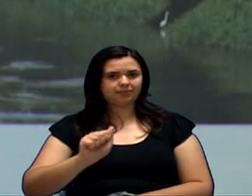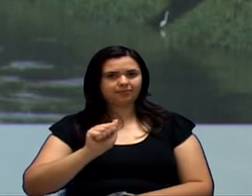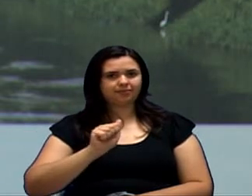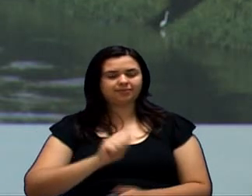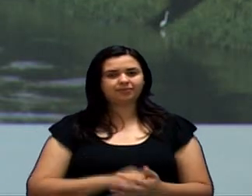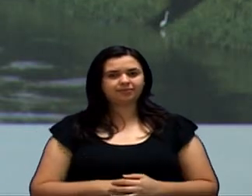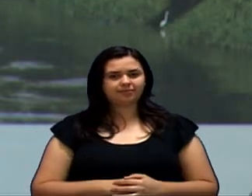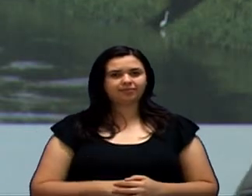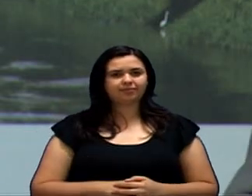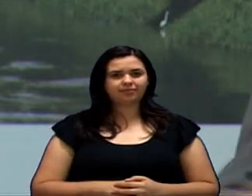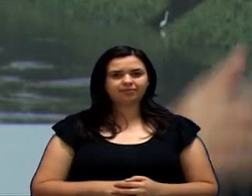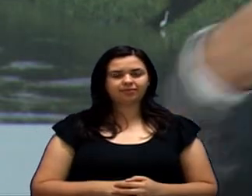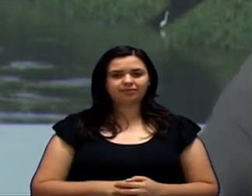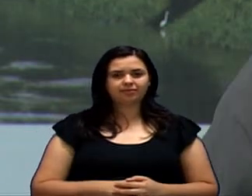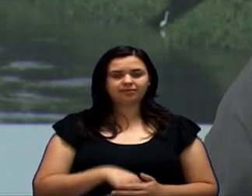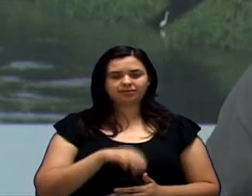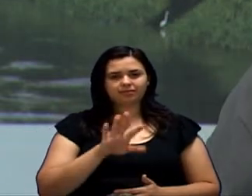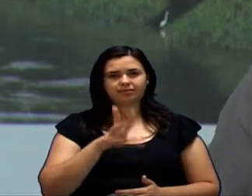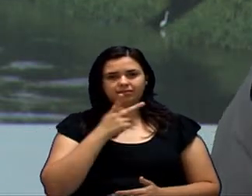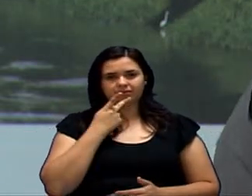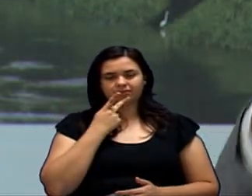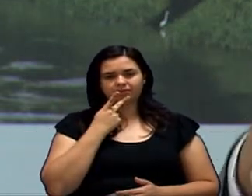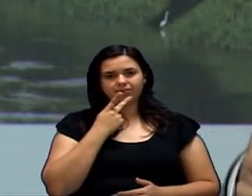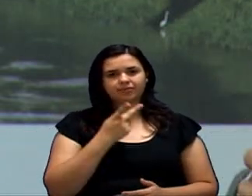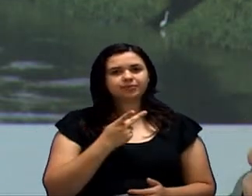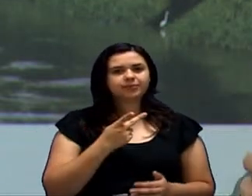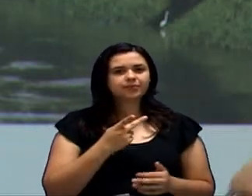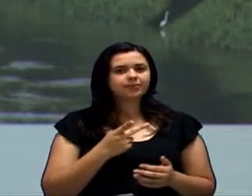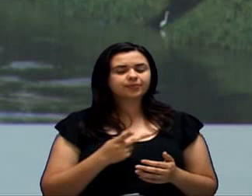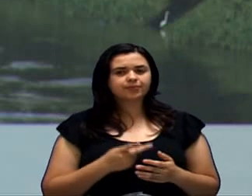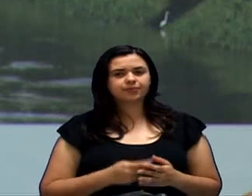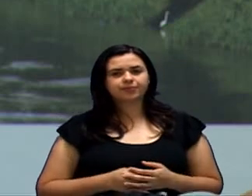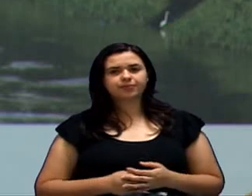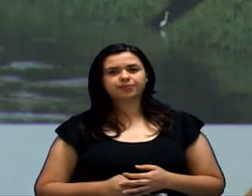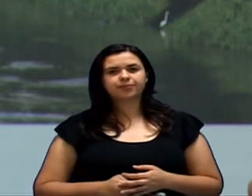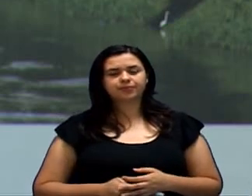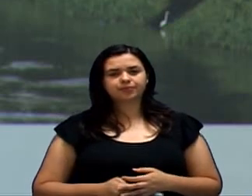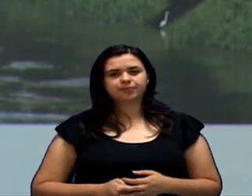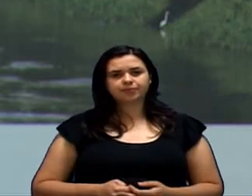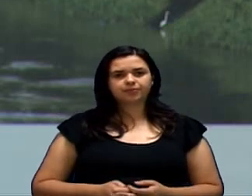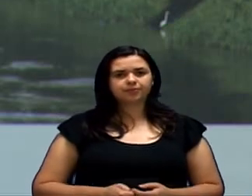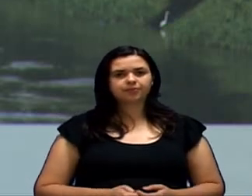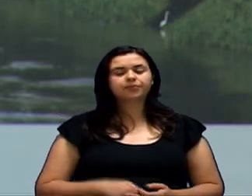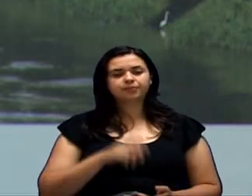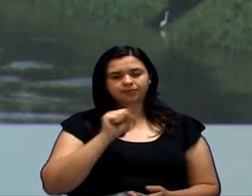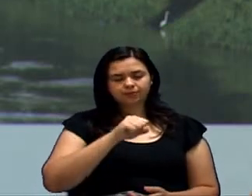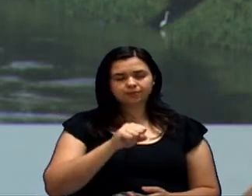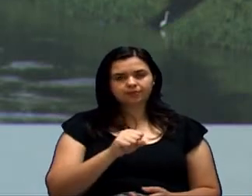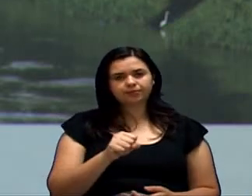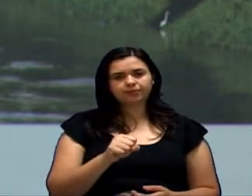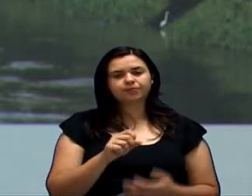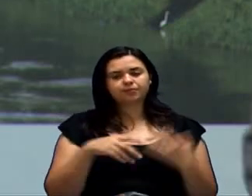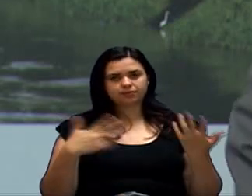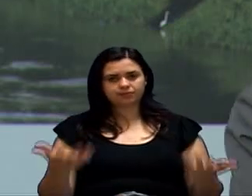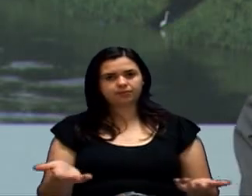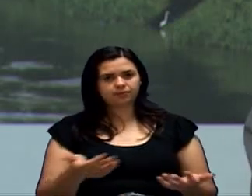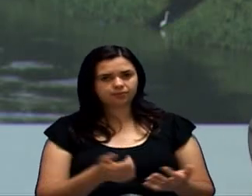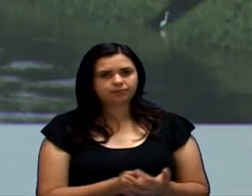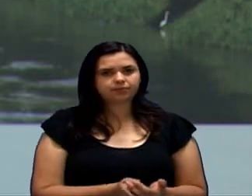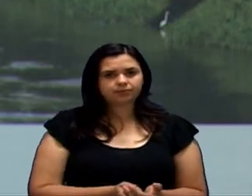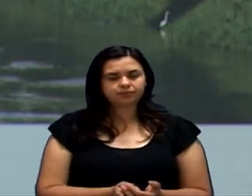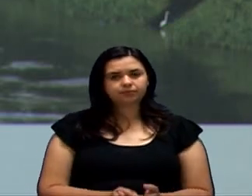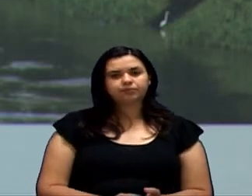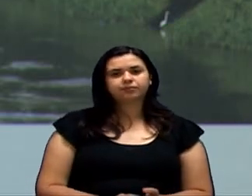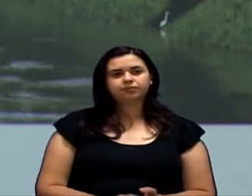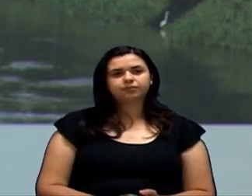do... Marmitão costuma falar para nós quando sobe algum... É? Sim, sim, mas eu quero dizer o